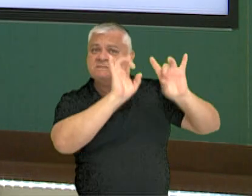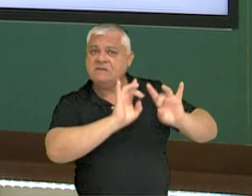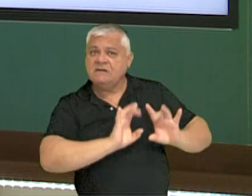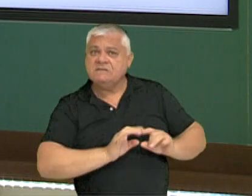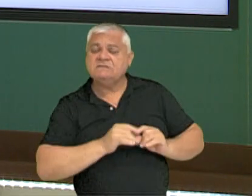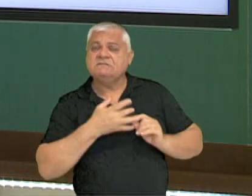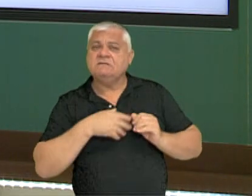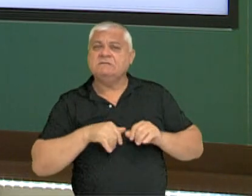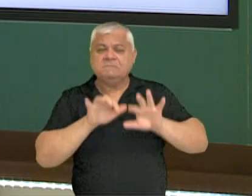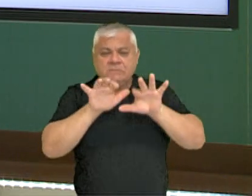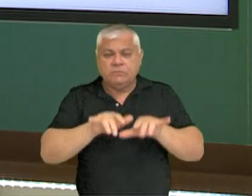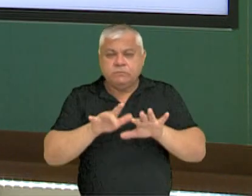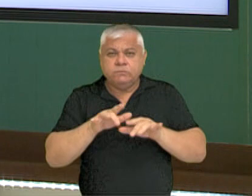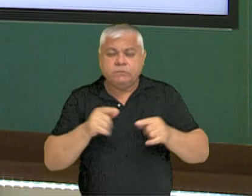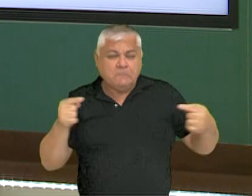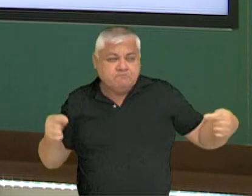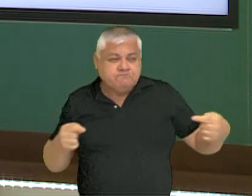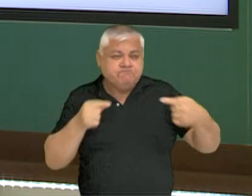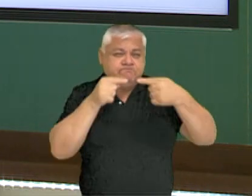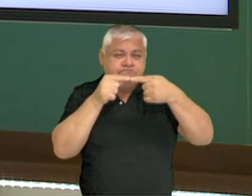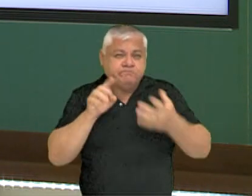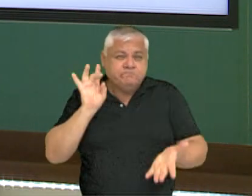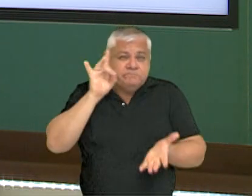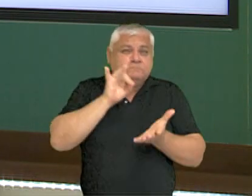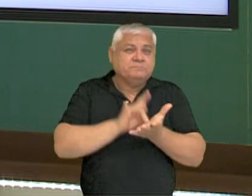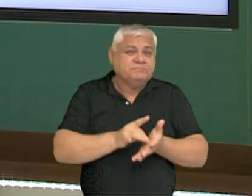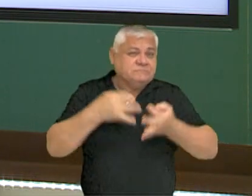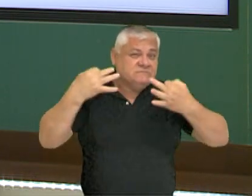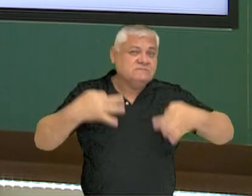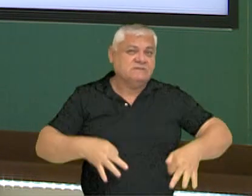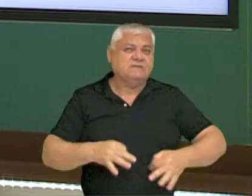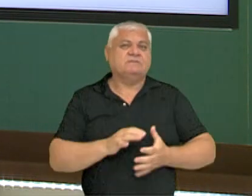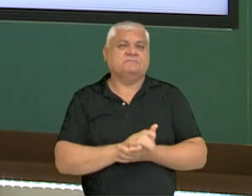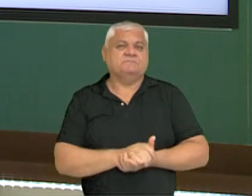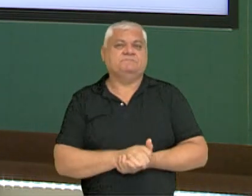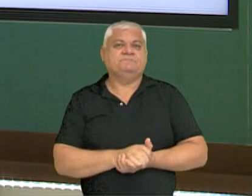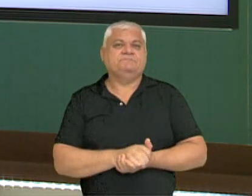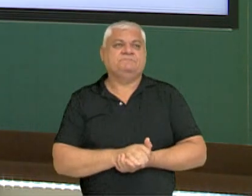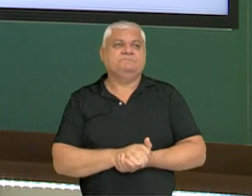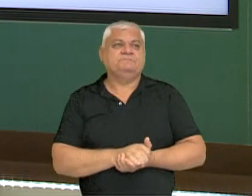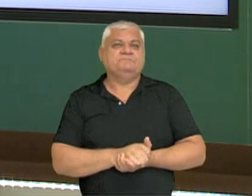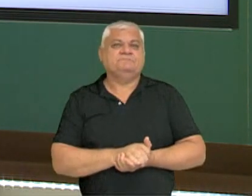mais precisa, né? E mais correta possível, certo?